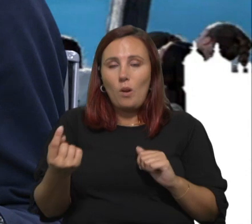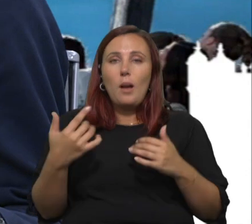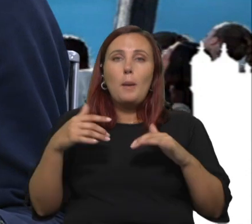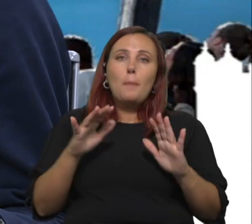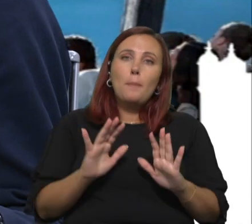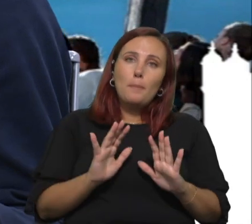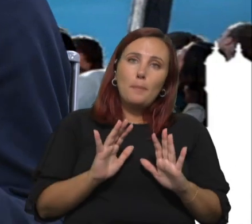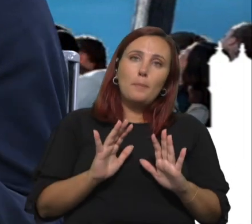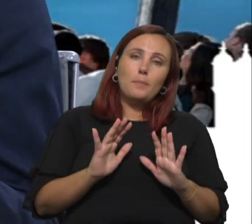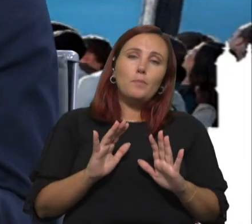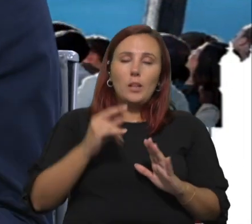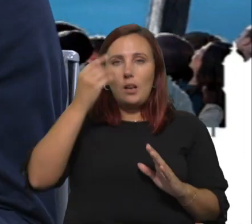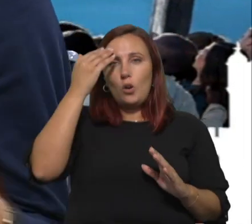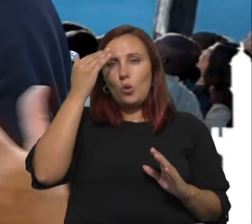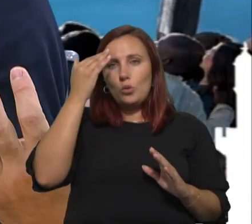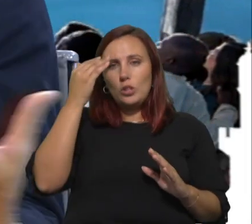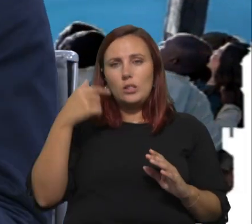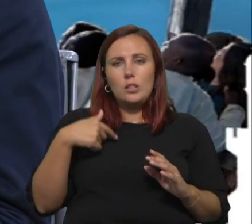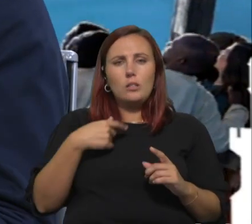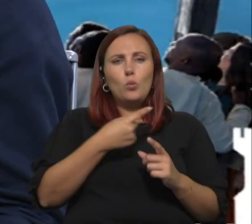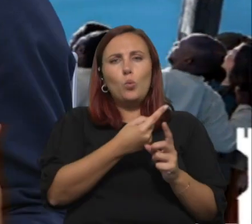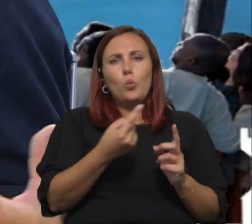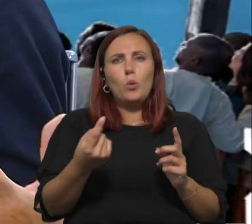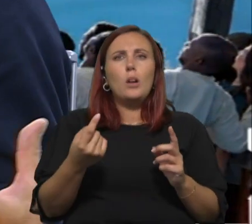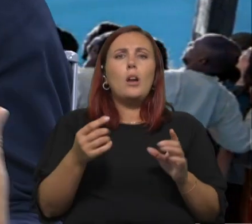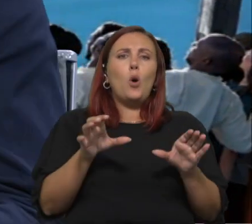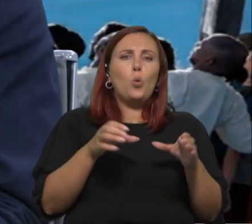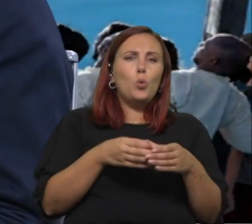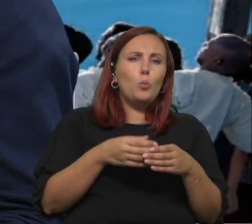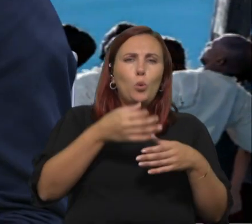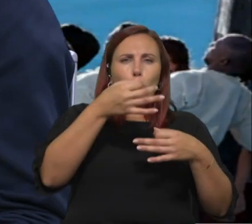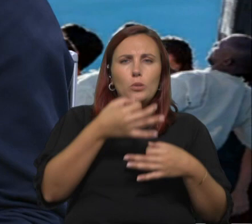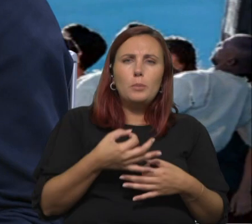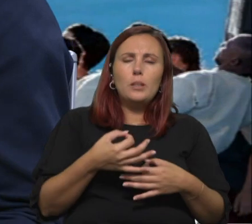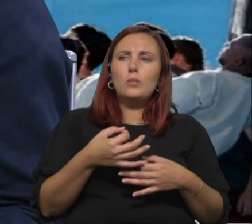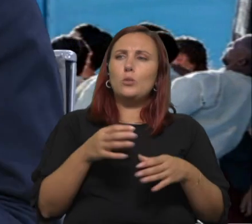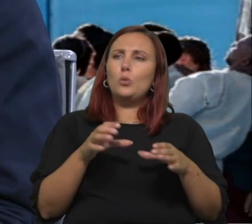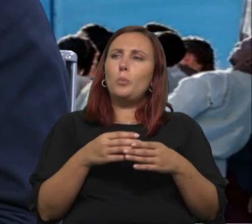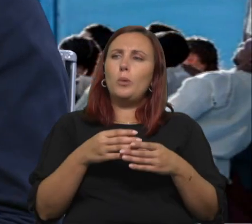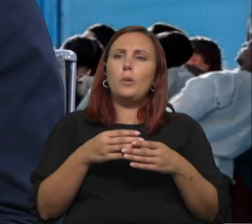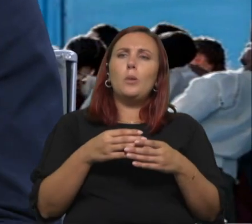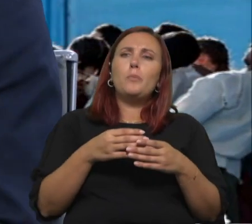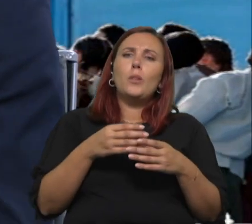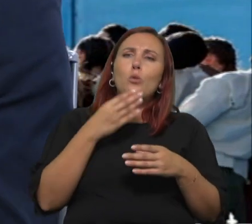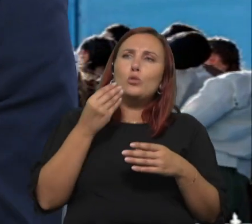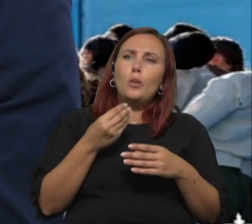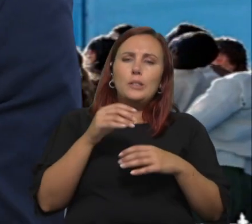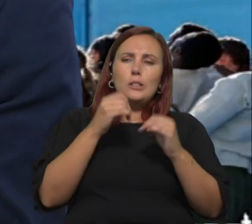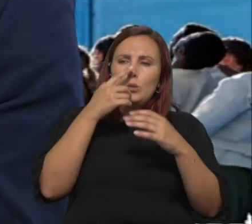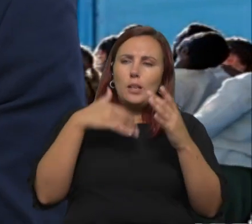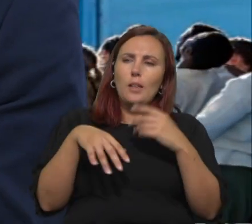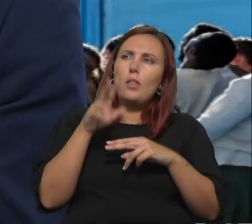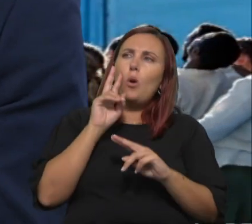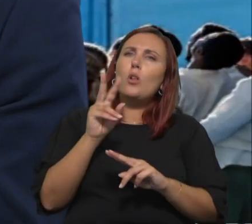ter a consciência de cada um em particular. Há uma dinâmica do grupo, há um modo como os jovens olham hoje a sociedade, como se posicionam, e penso que